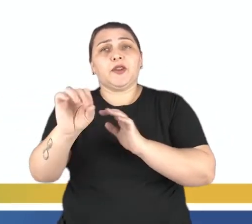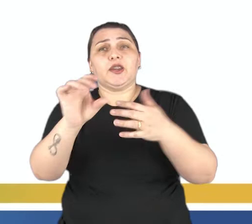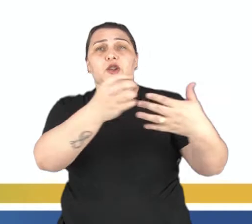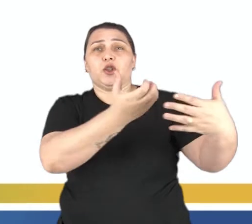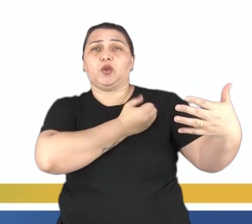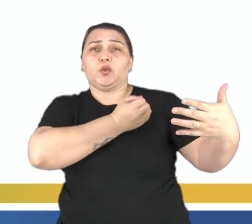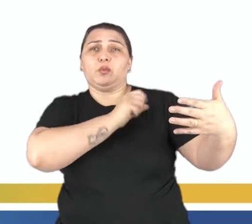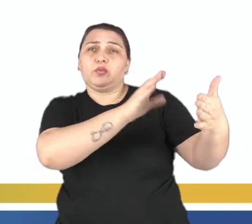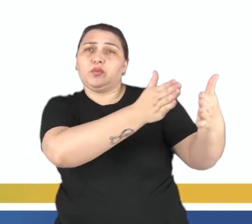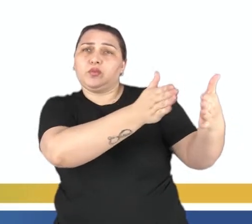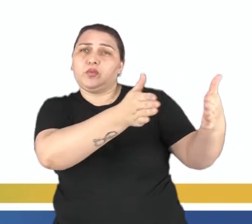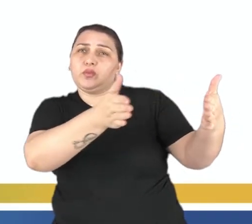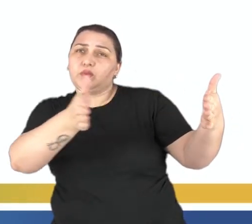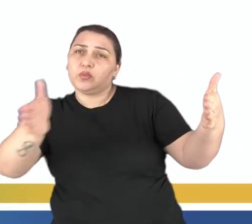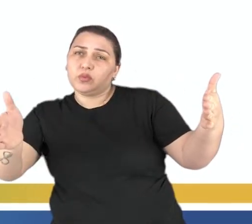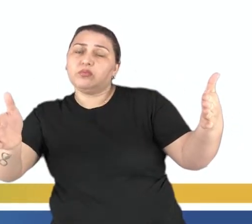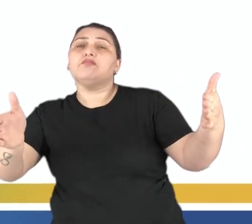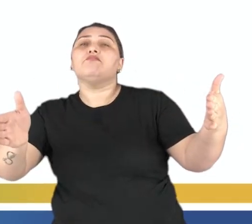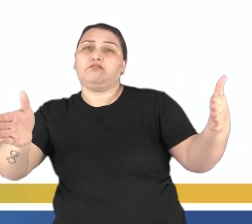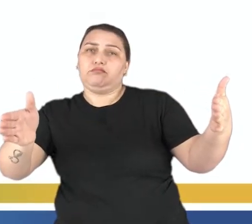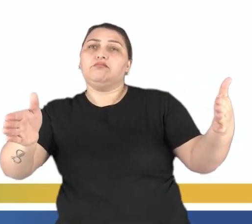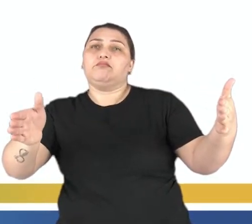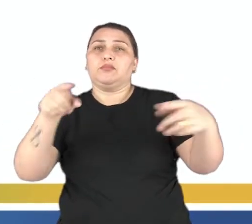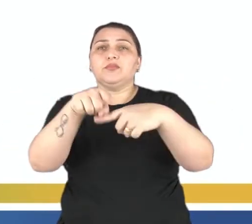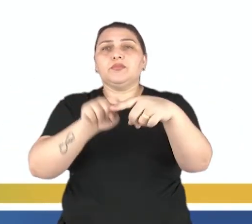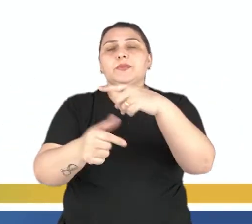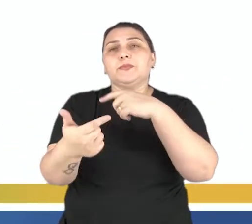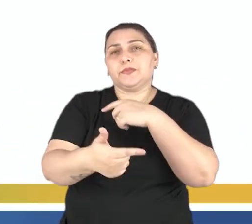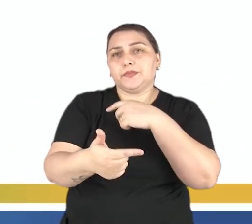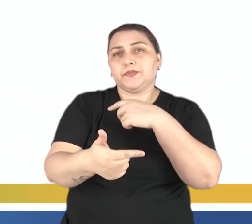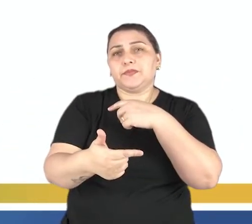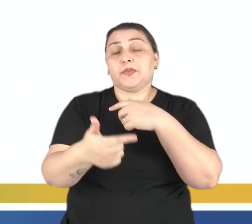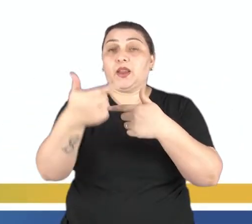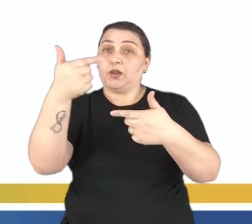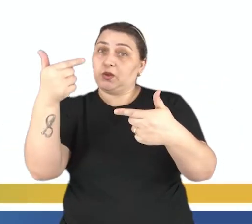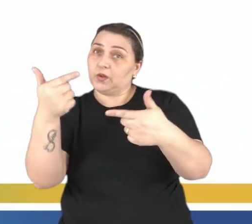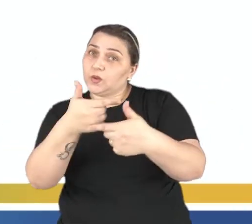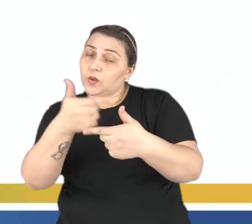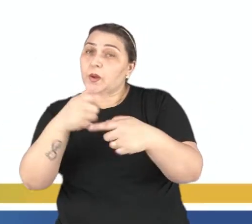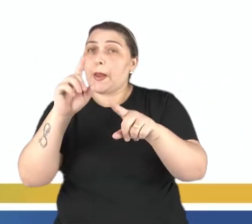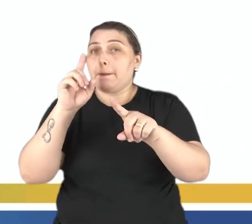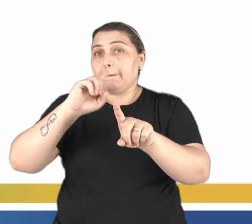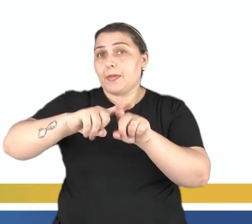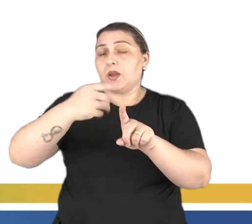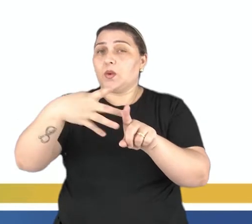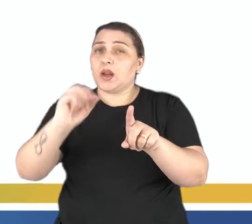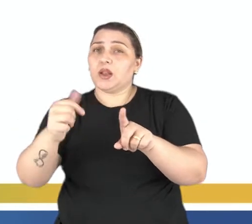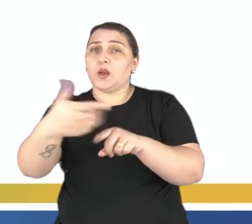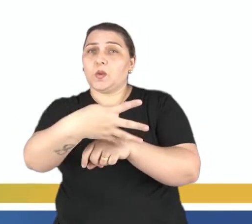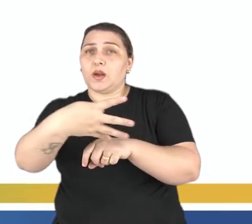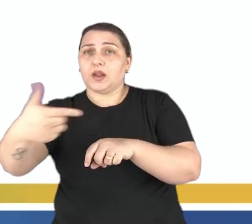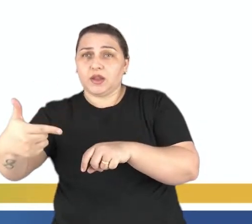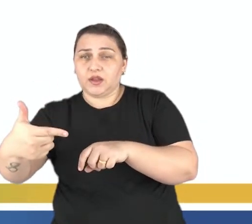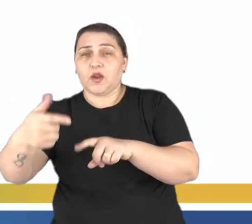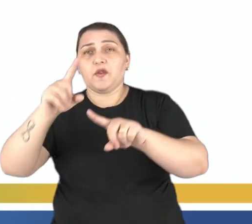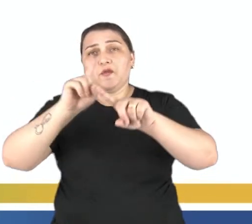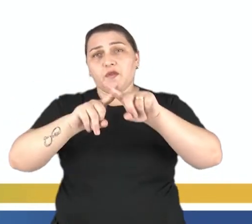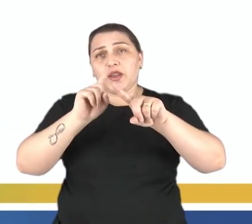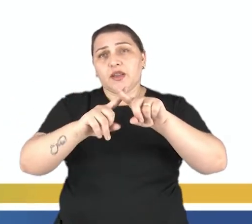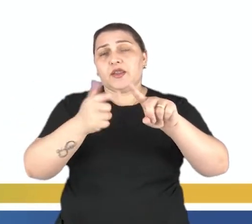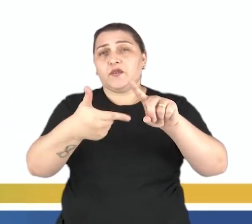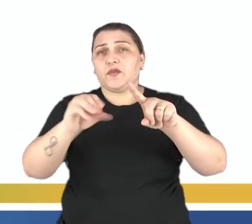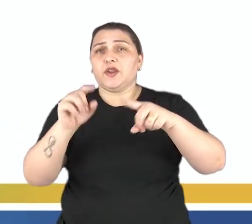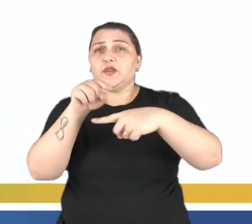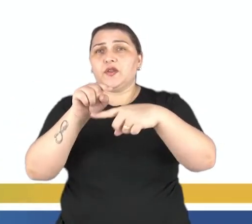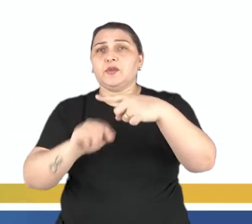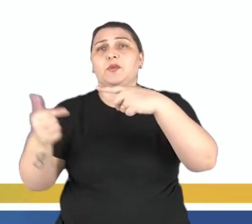aqui na nossa sequência. E isso dividido por 2. 2 mais 40, 42, vezes 20